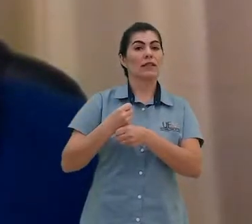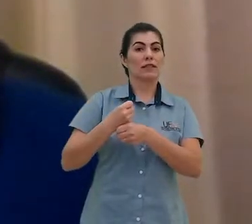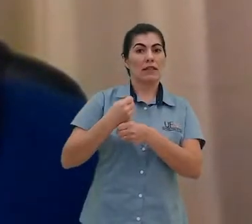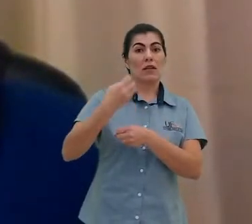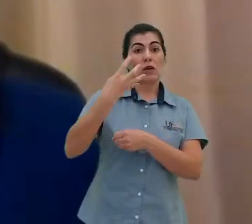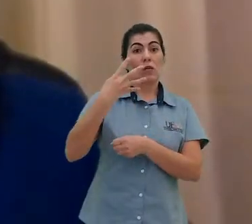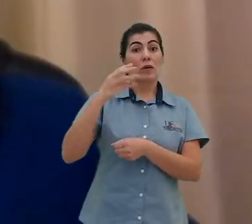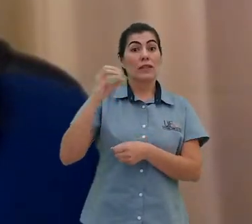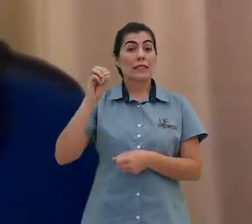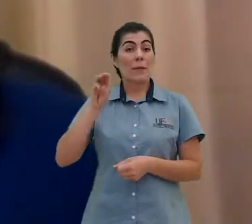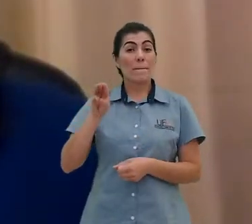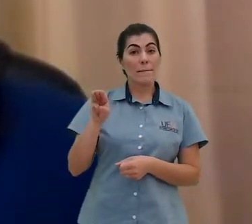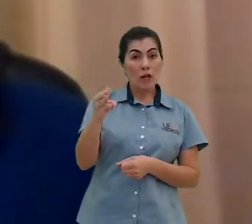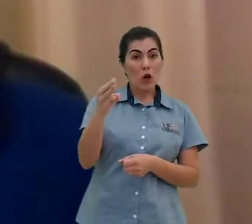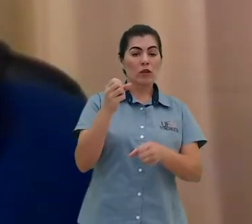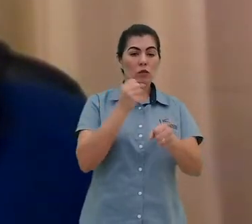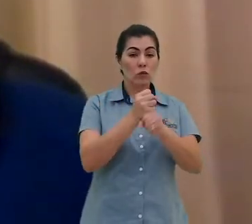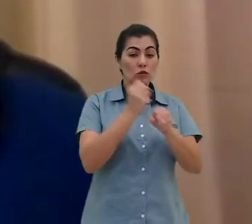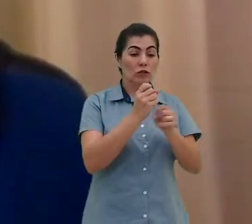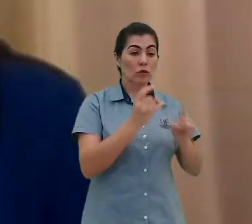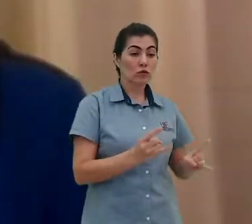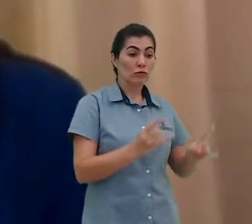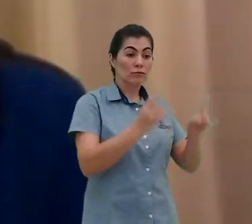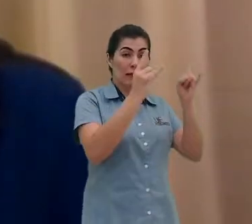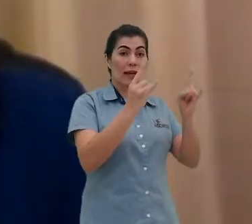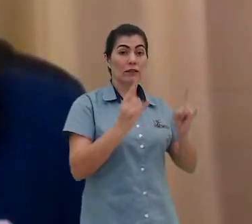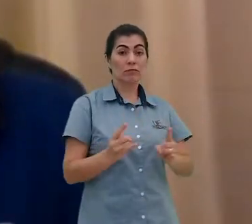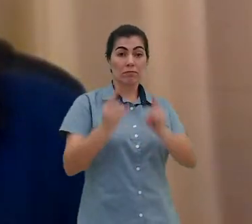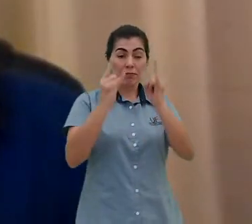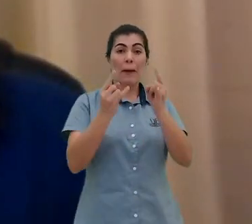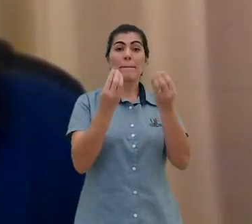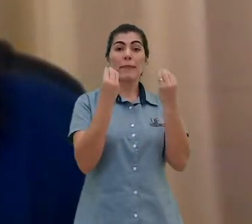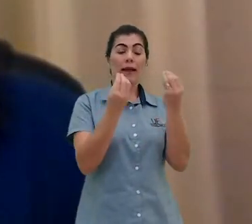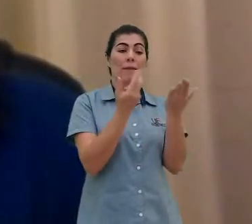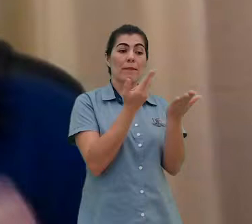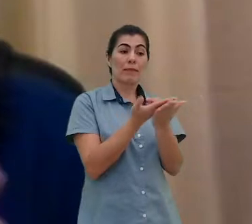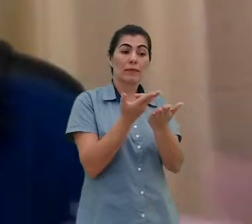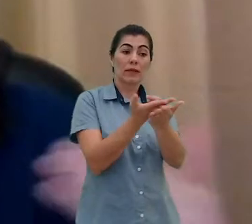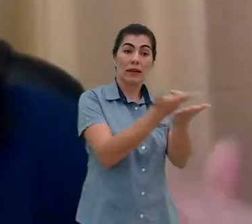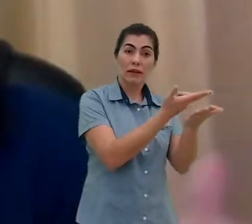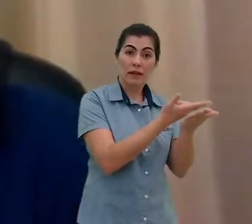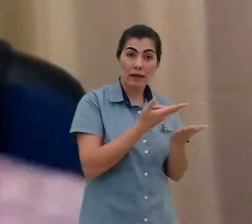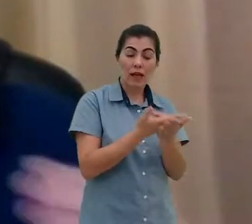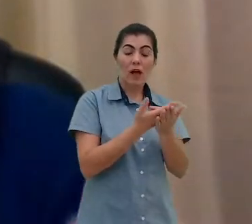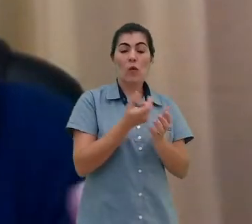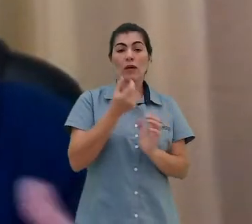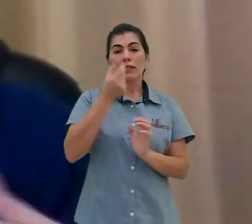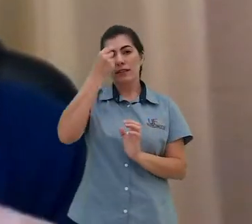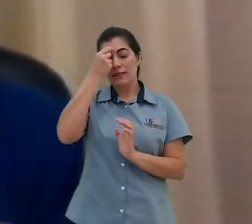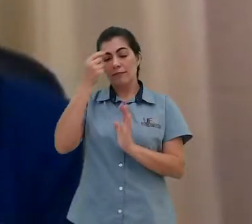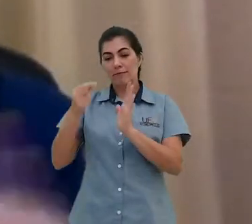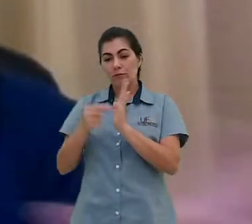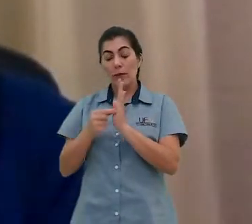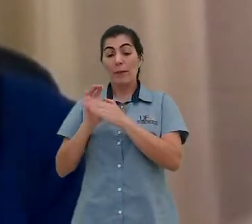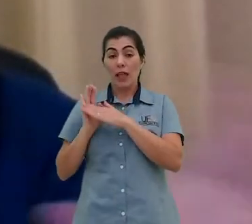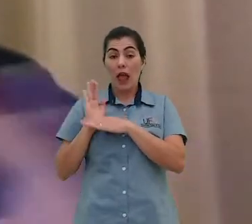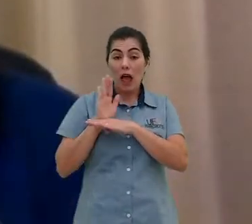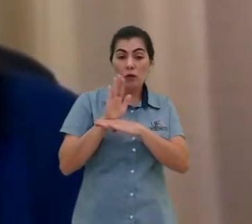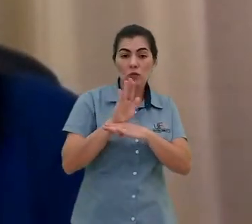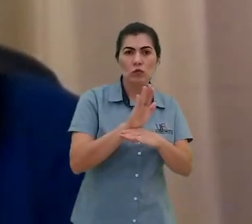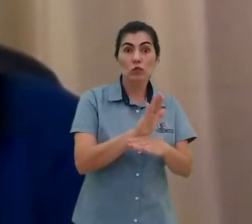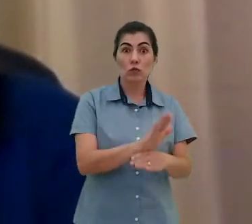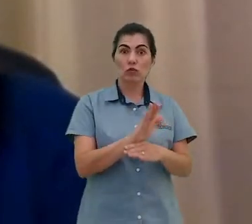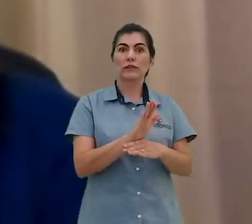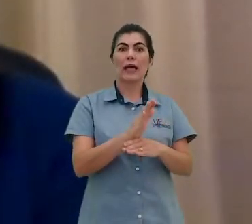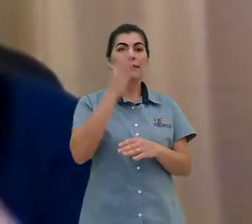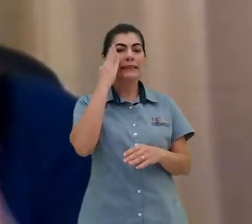novo prédio para novos leitos, e quando eles começaram a aplicar inteligência artificial para ajudar no gerenciamento de entrada, saída